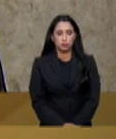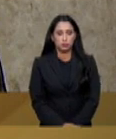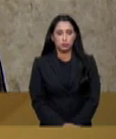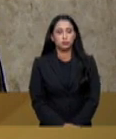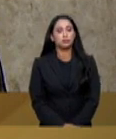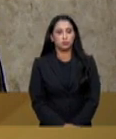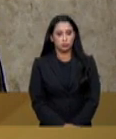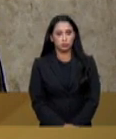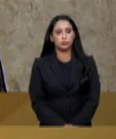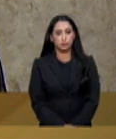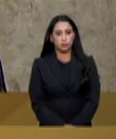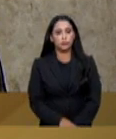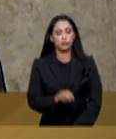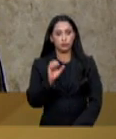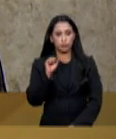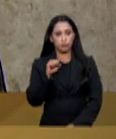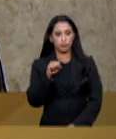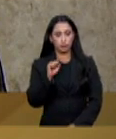Exatamente, na forma...